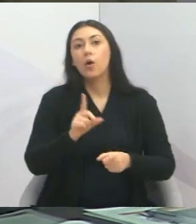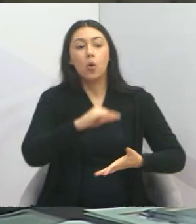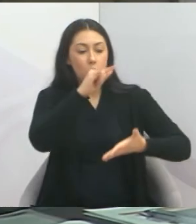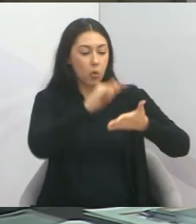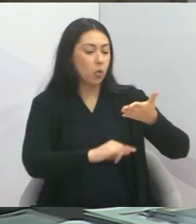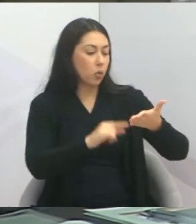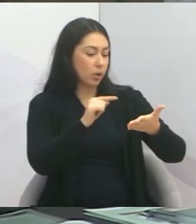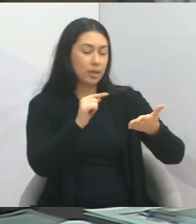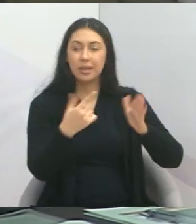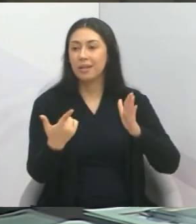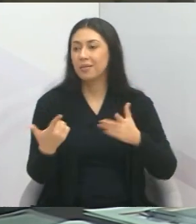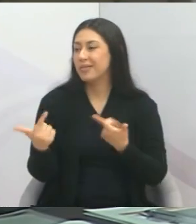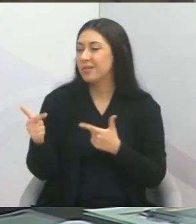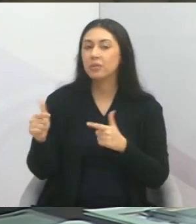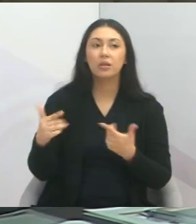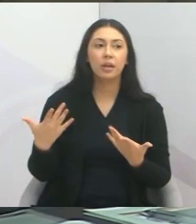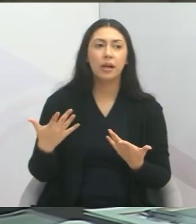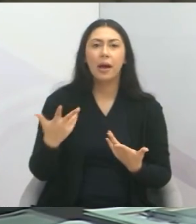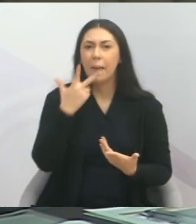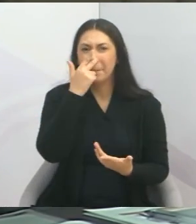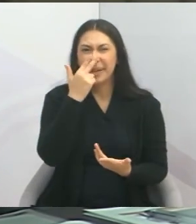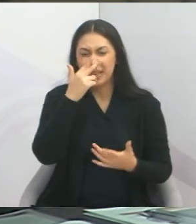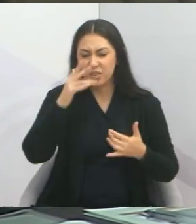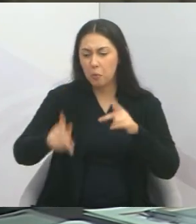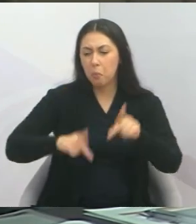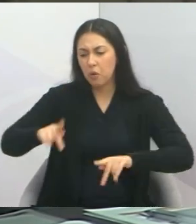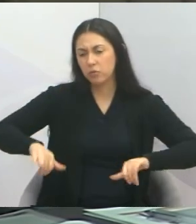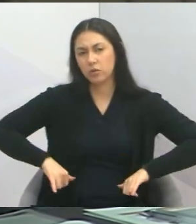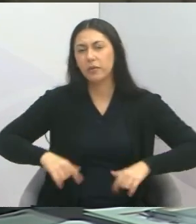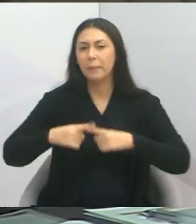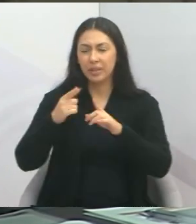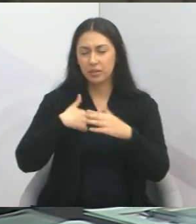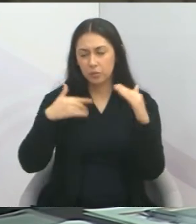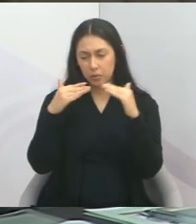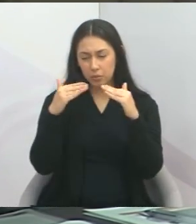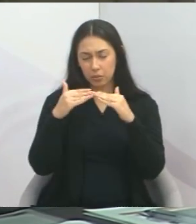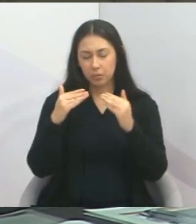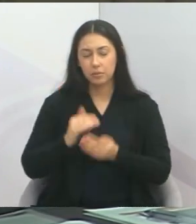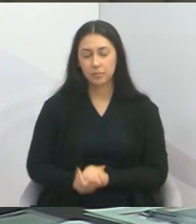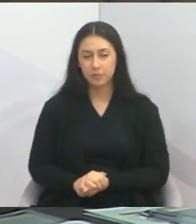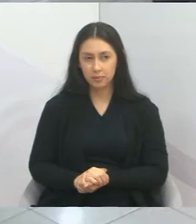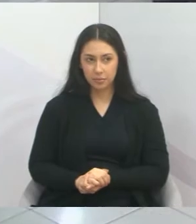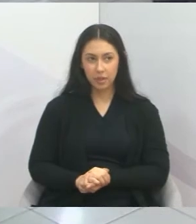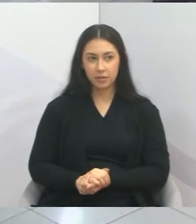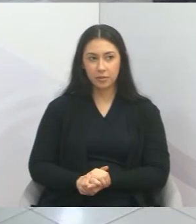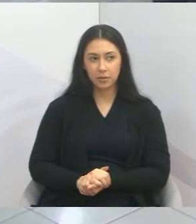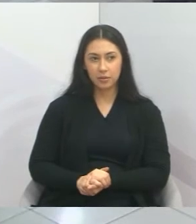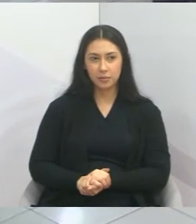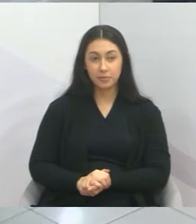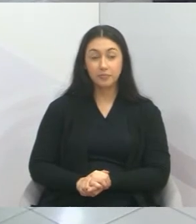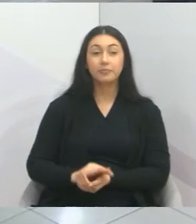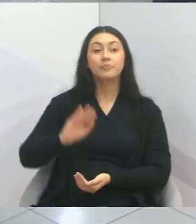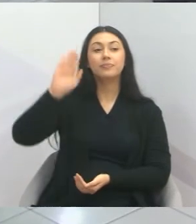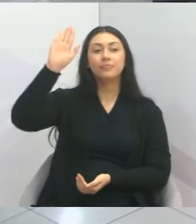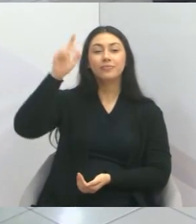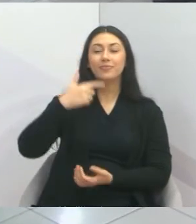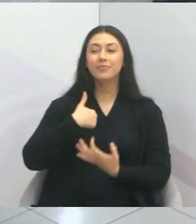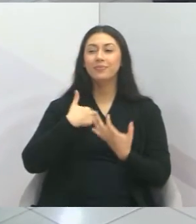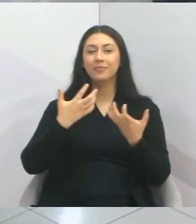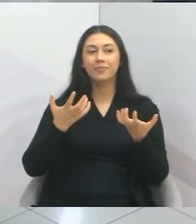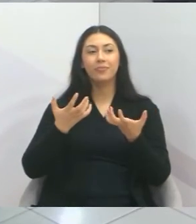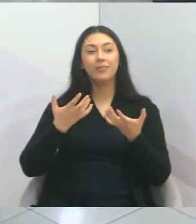foi justo o que não tem é comune sofrer mesmo mas meu voto favorável o senhor presidente